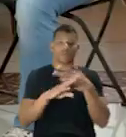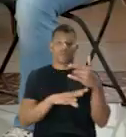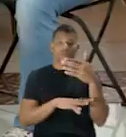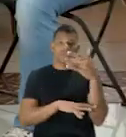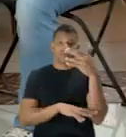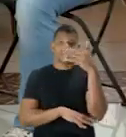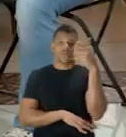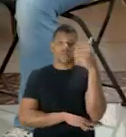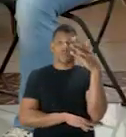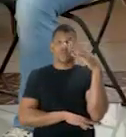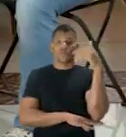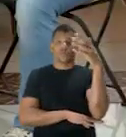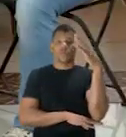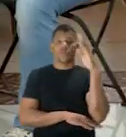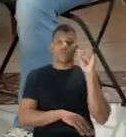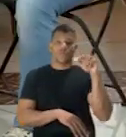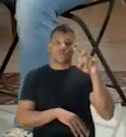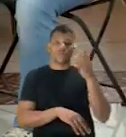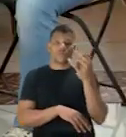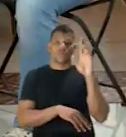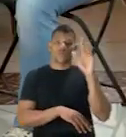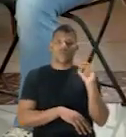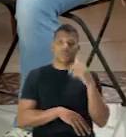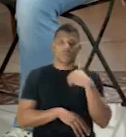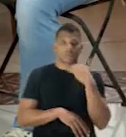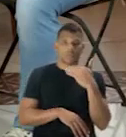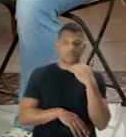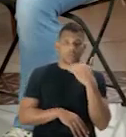Meu qual nossa bandeira,